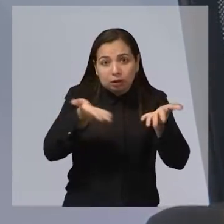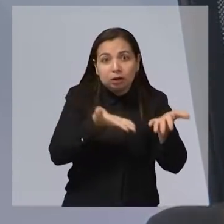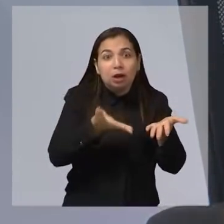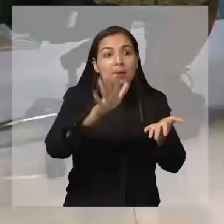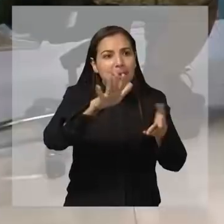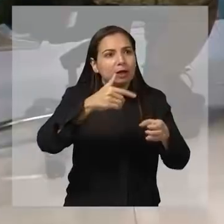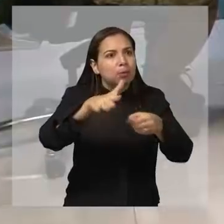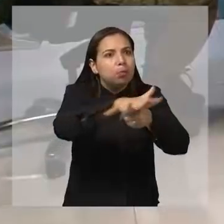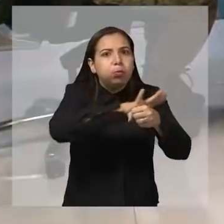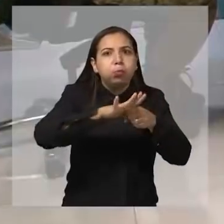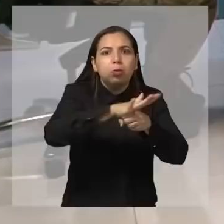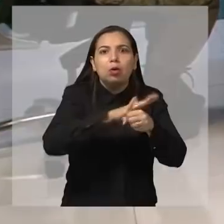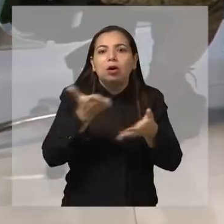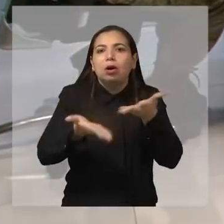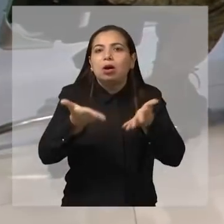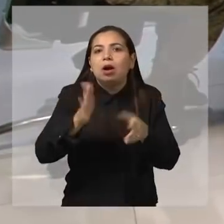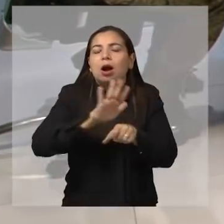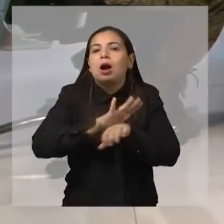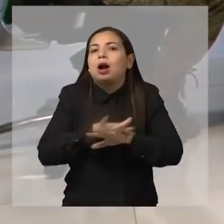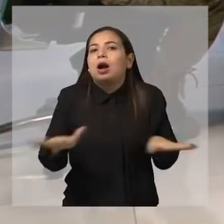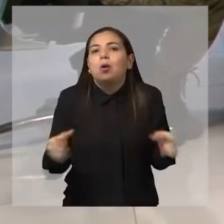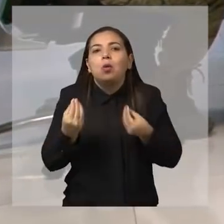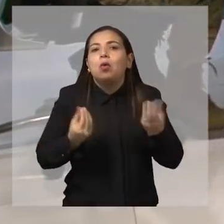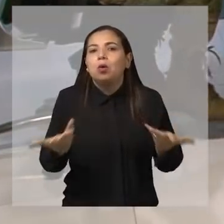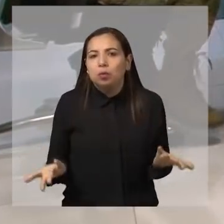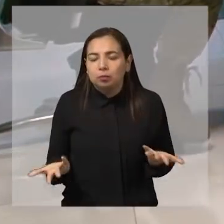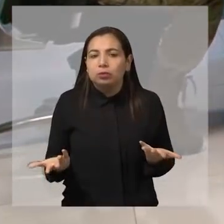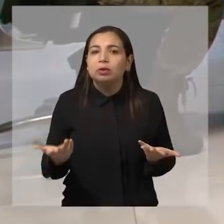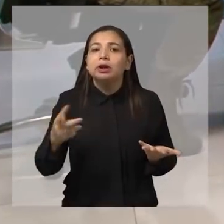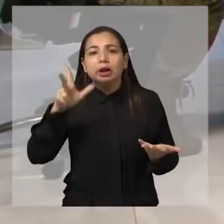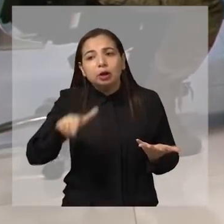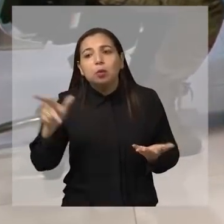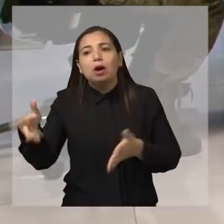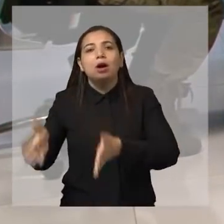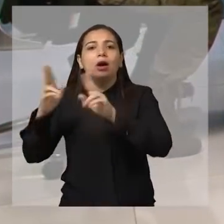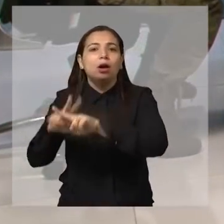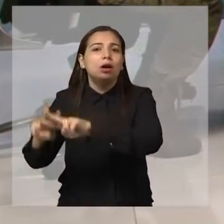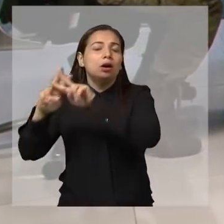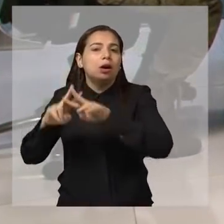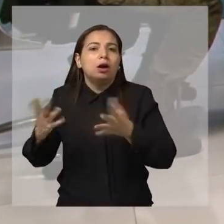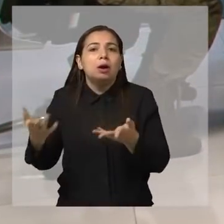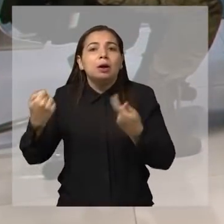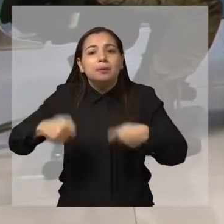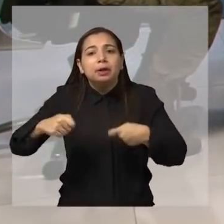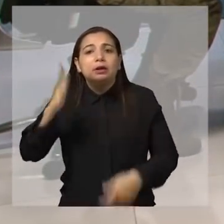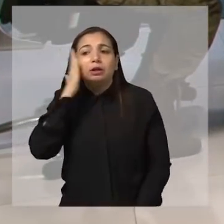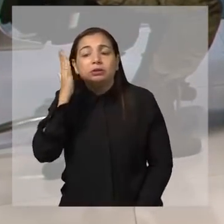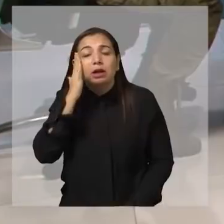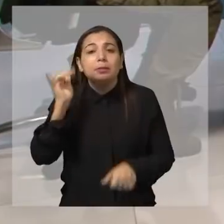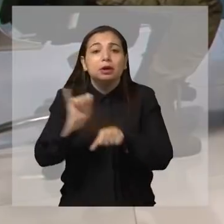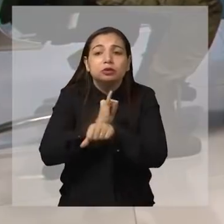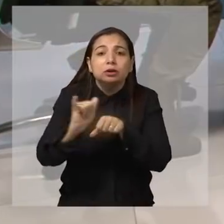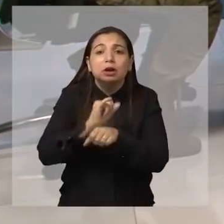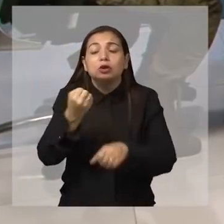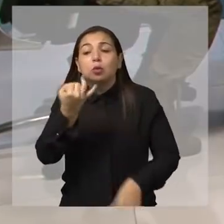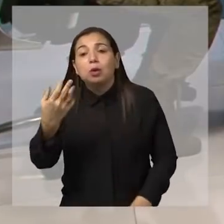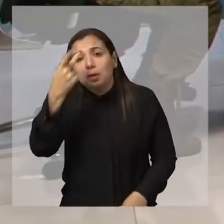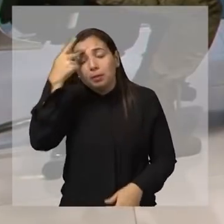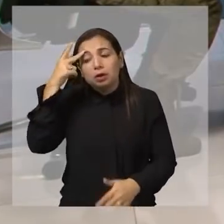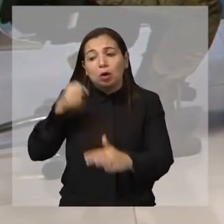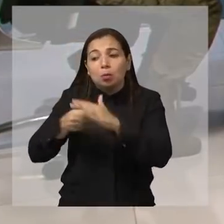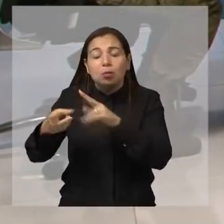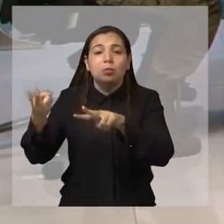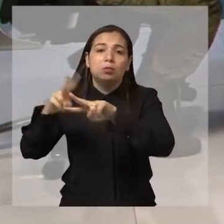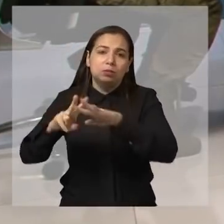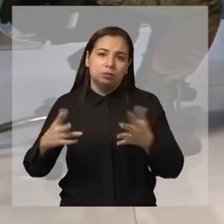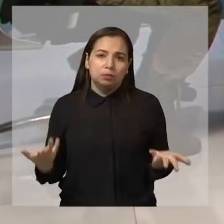se referindo aí no caso, por exemplo, há uma... É o ideal. Aquilo é um ideal, não um direito absoluto. A